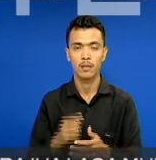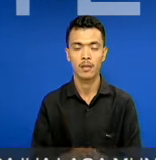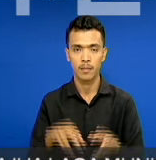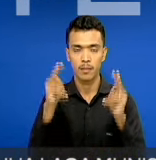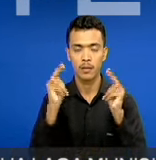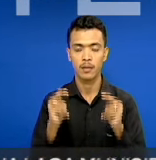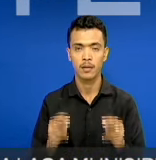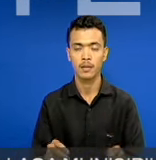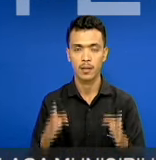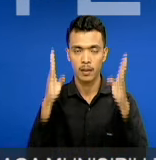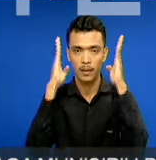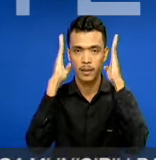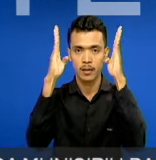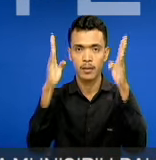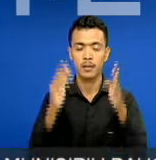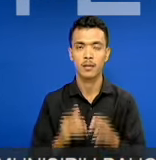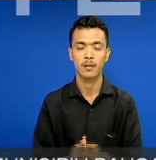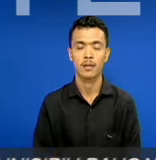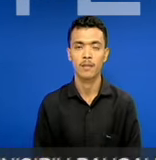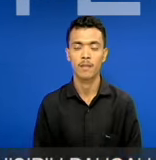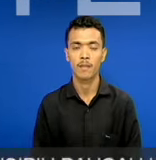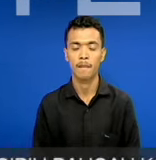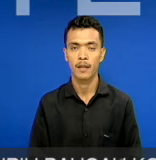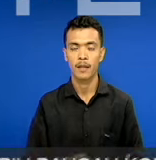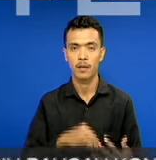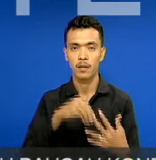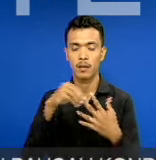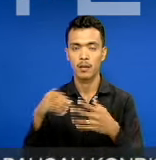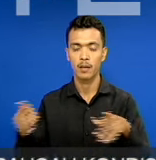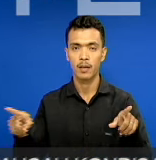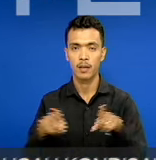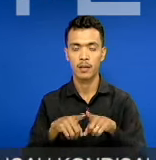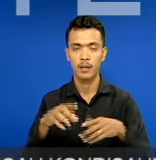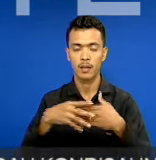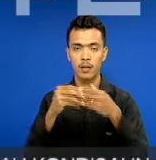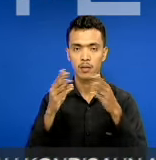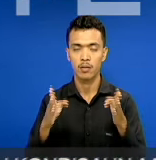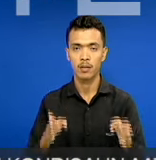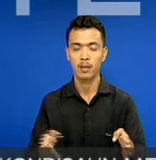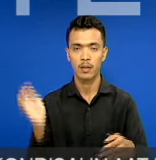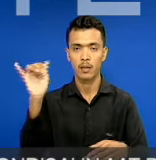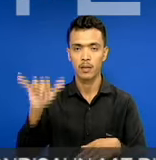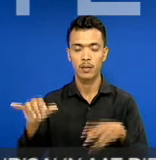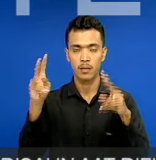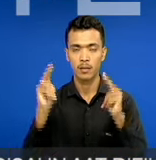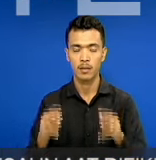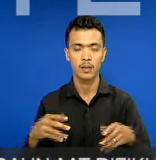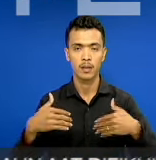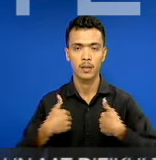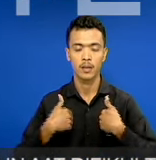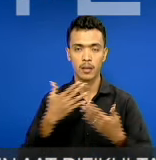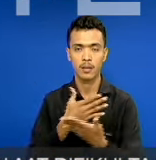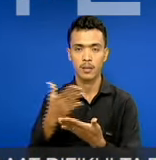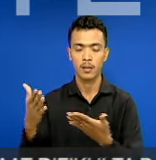precisa for atenção. Lilo anesan autoridade regulador sera precisa ir adun equipamento